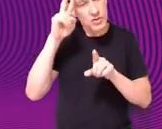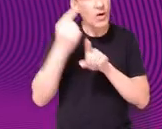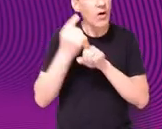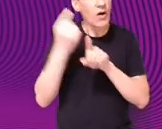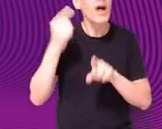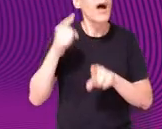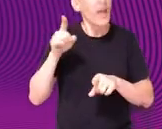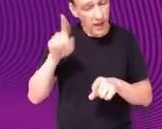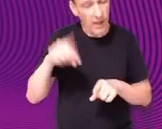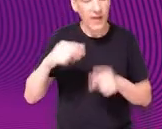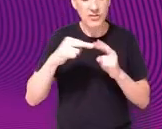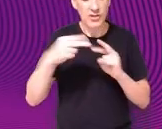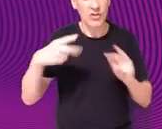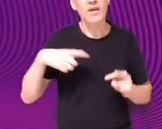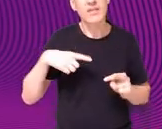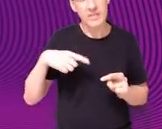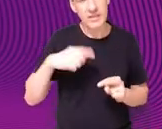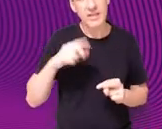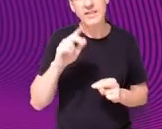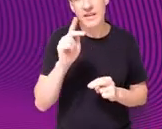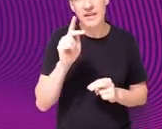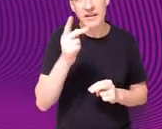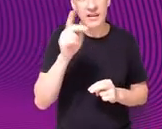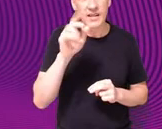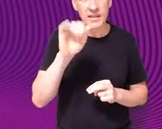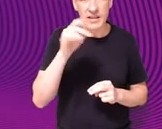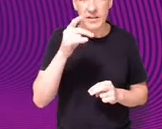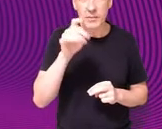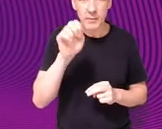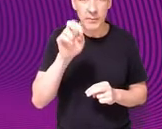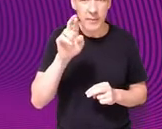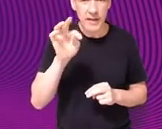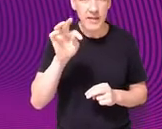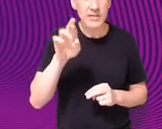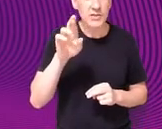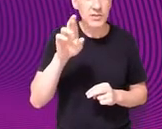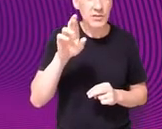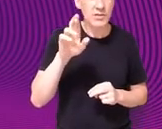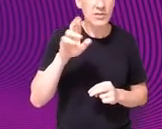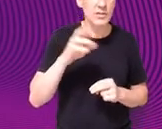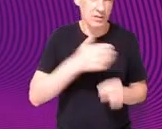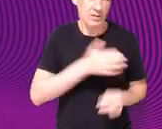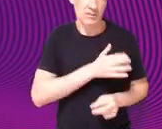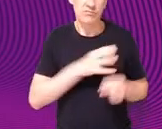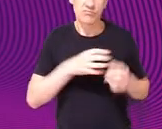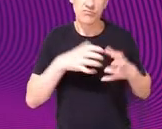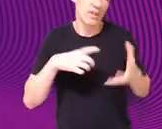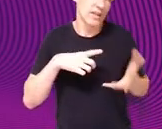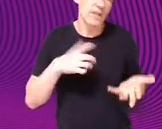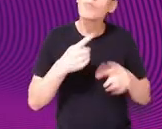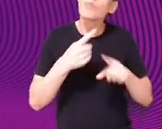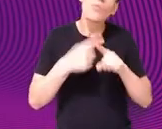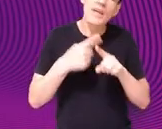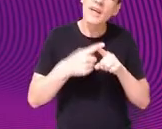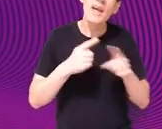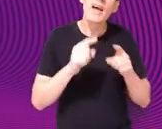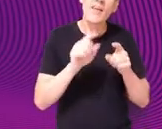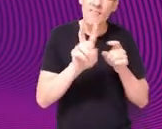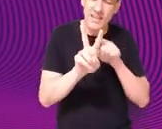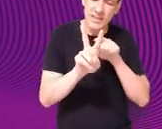hipertrófica. A pergunta é, por que ela dilatou o ventrículo? Por que tem uma fibrose extensa e